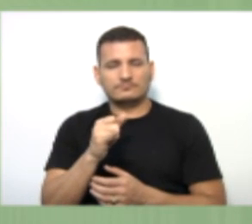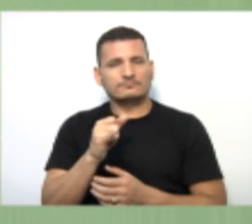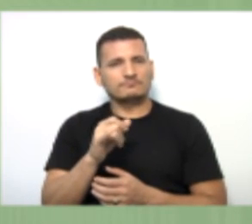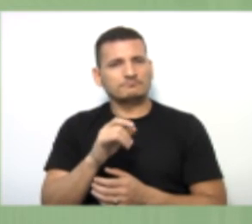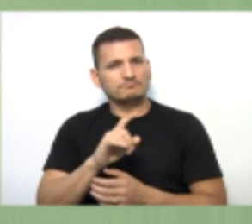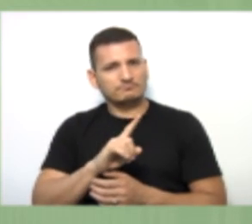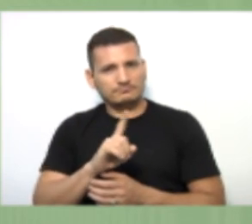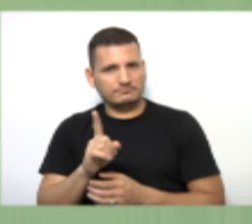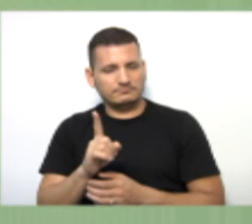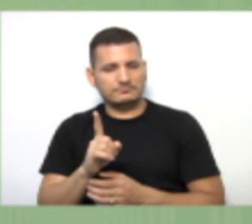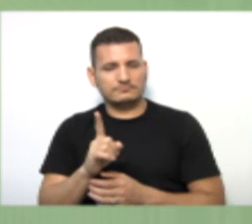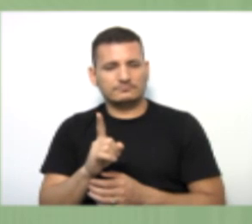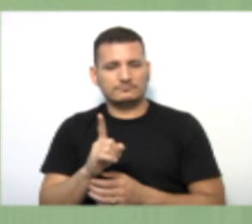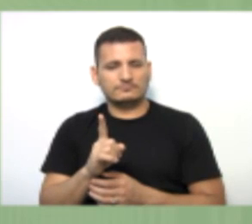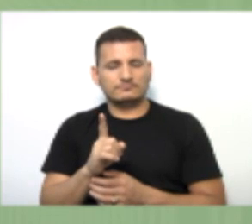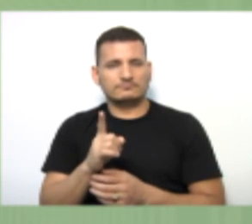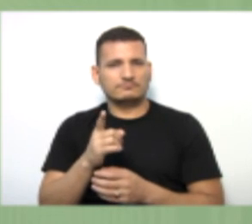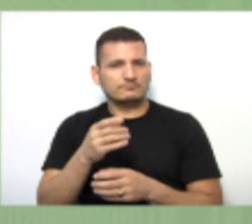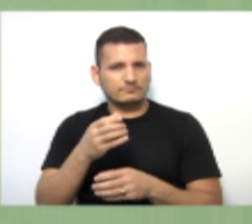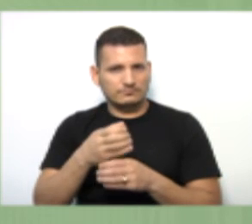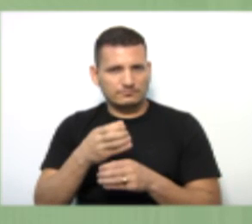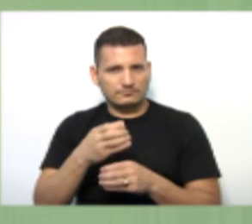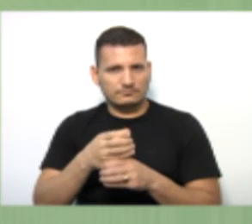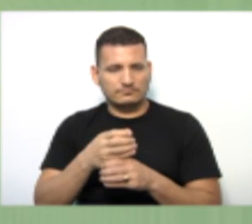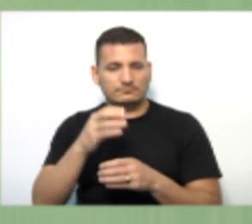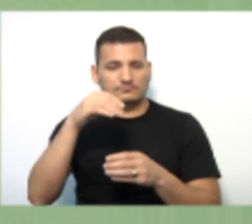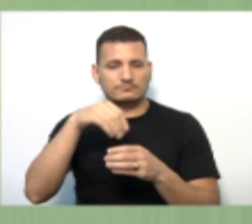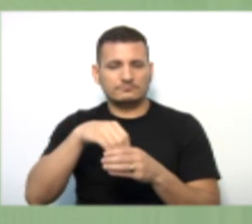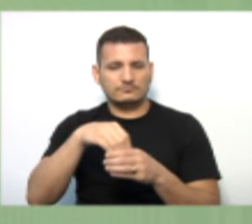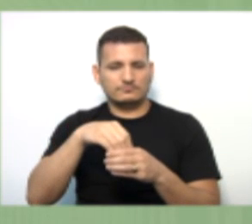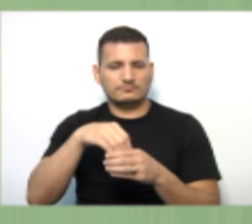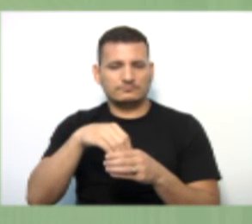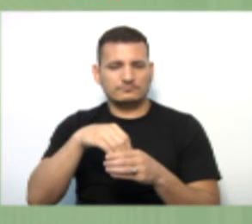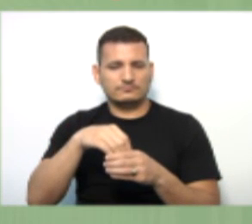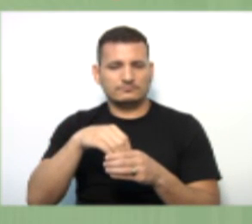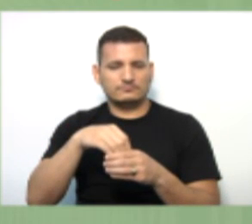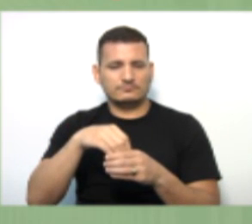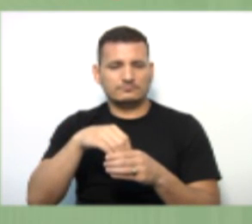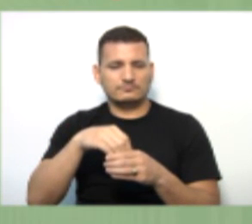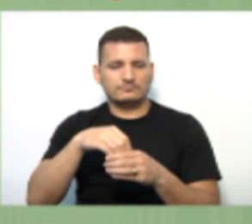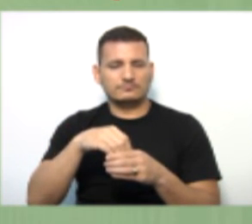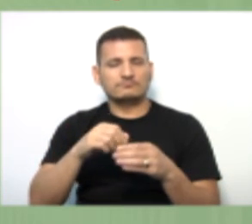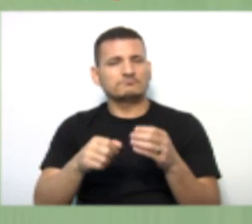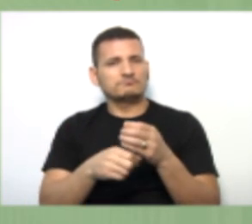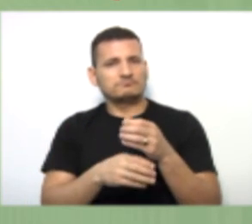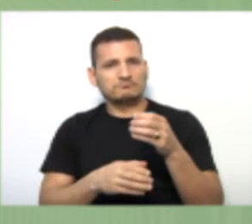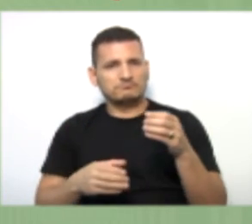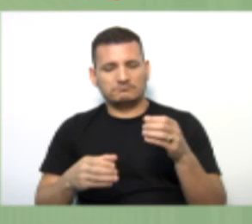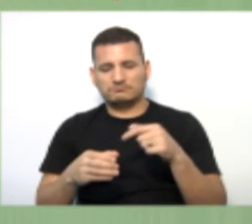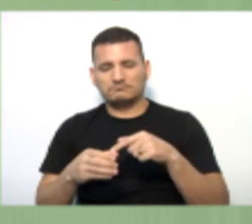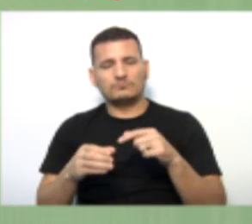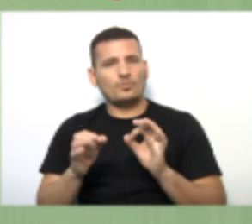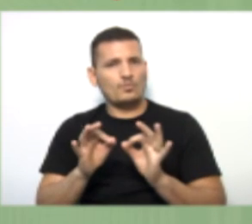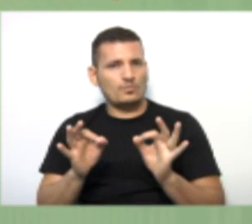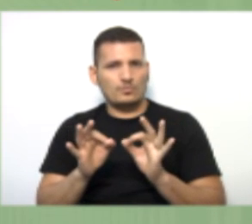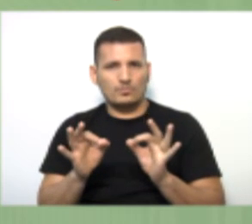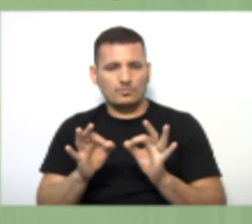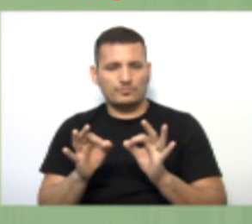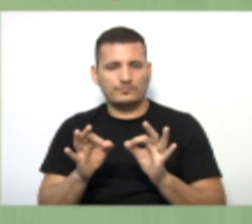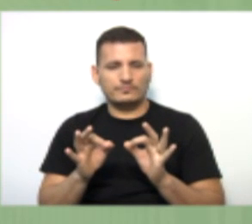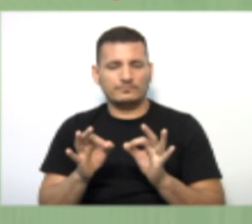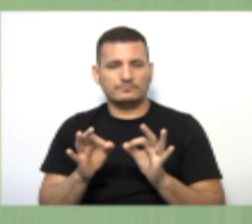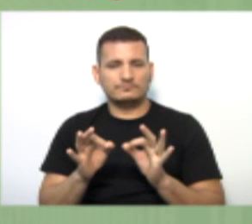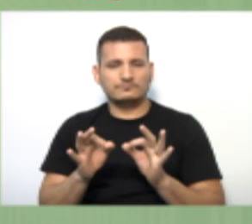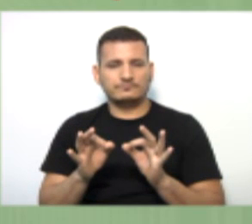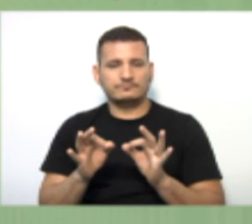se não. Se não houver copo no recipiente, logo não aparecerá nenhum copo disponível.